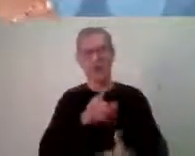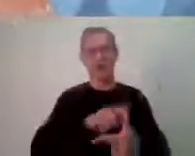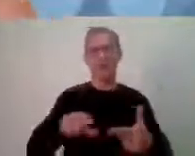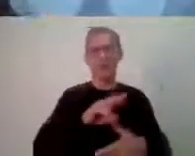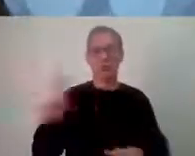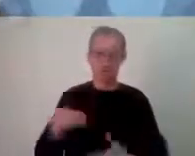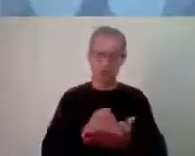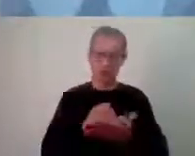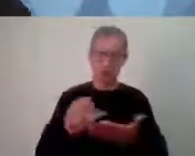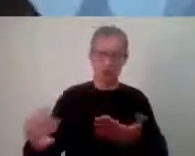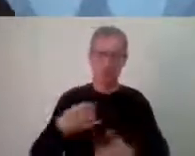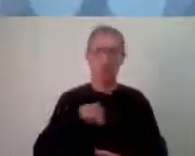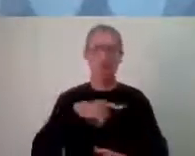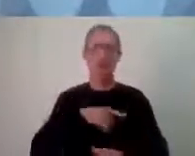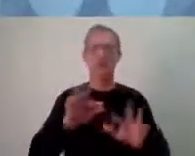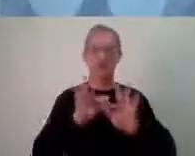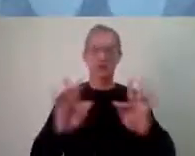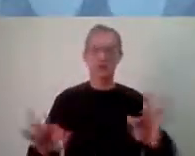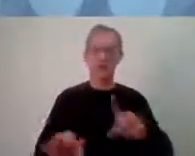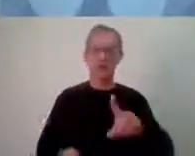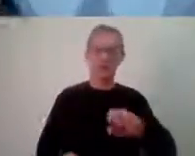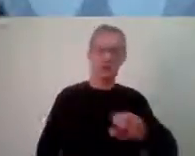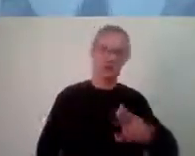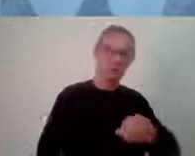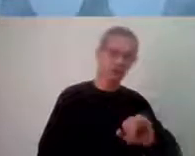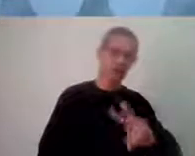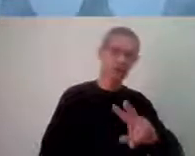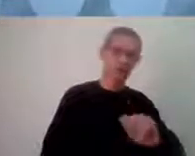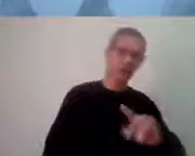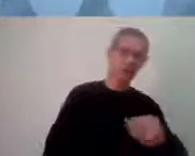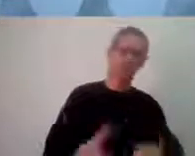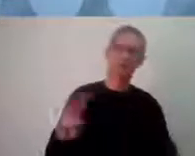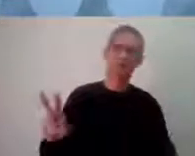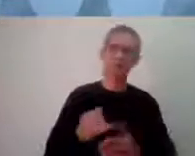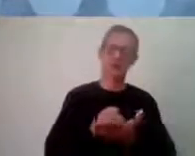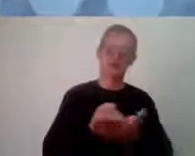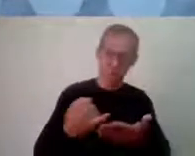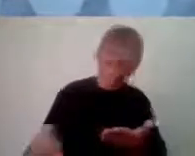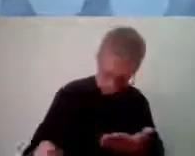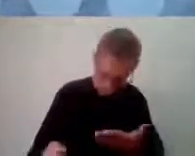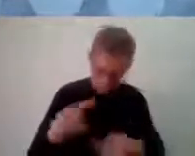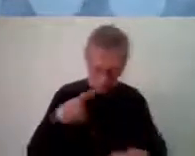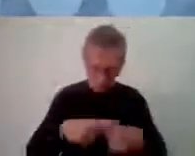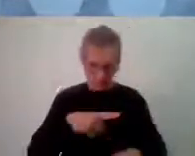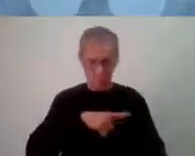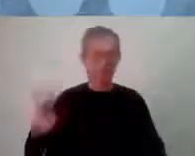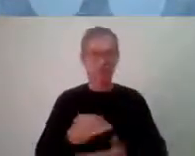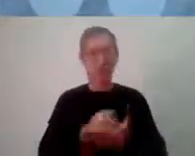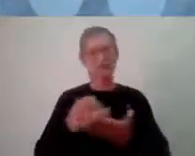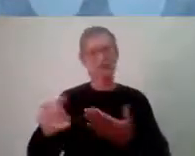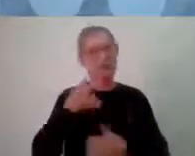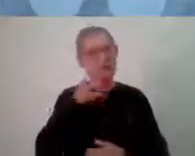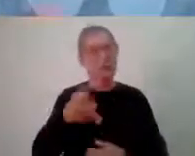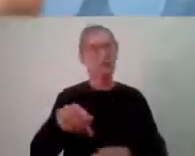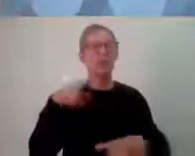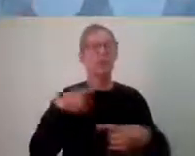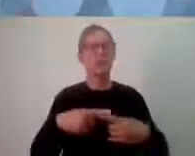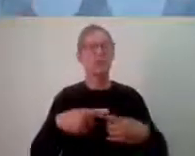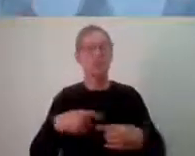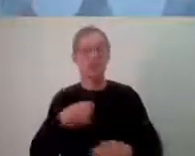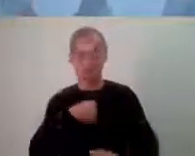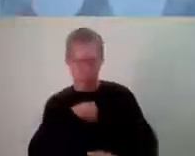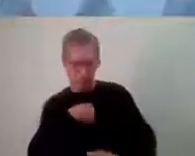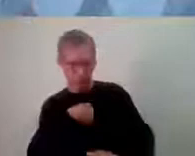valor inicial, eu tenho uma função derivada e eu tenho um valor inicial. Para que serve esse valor inicial, professora? Para